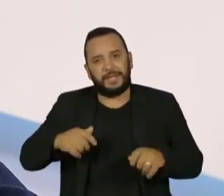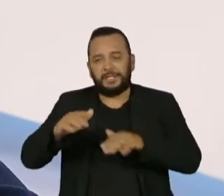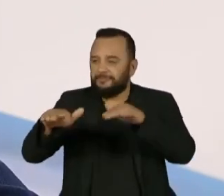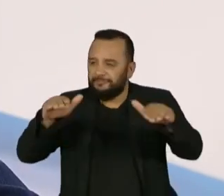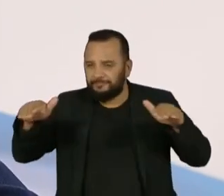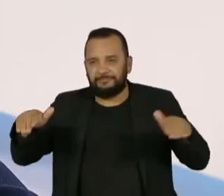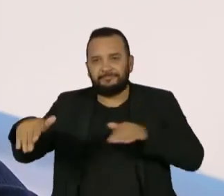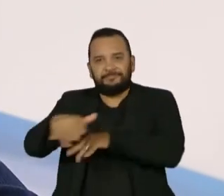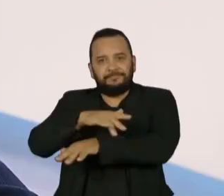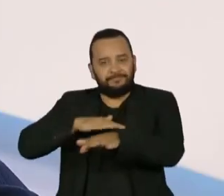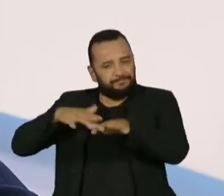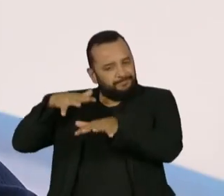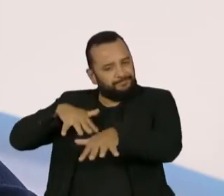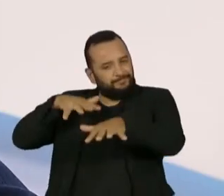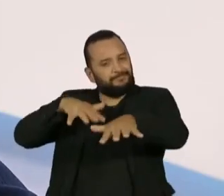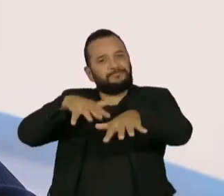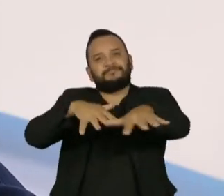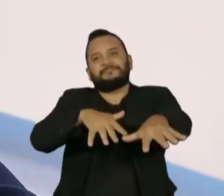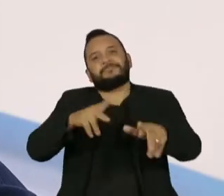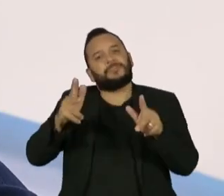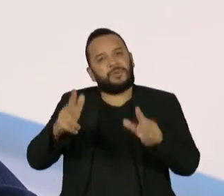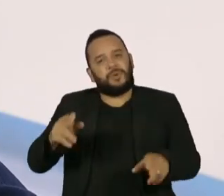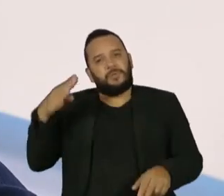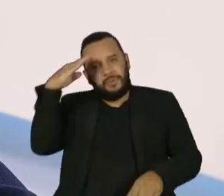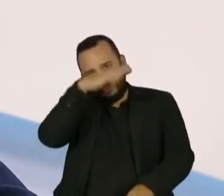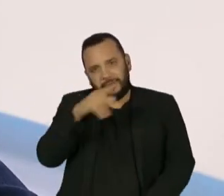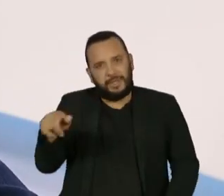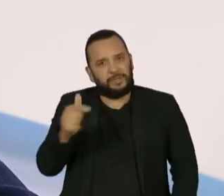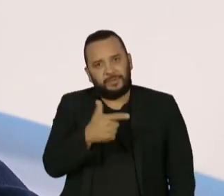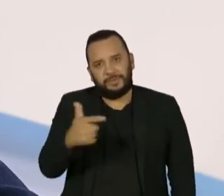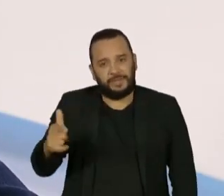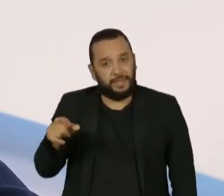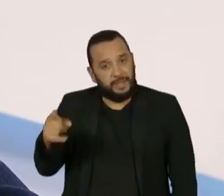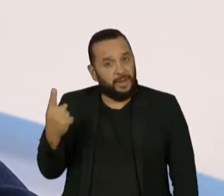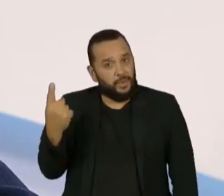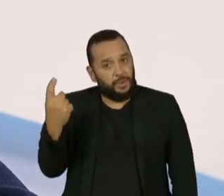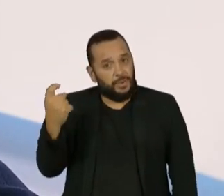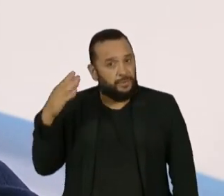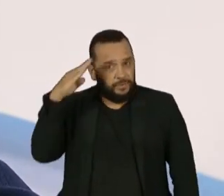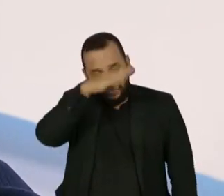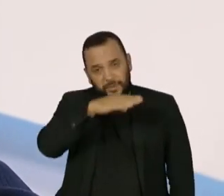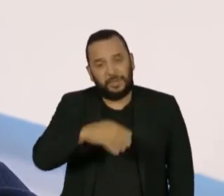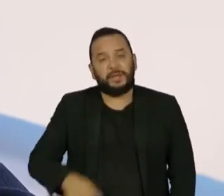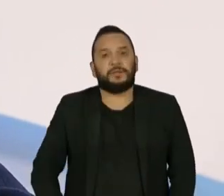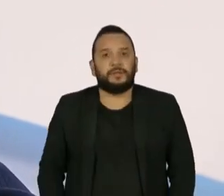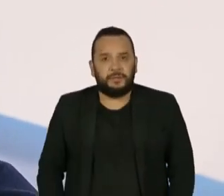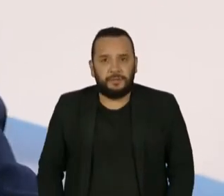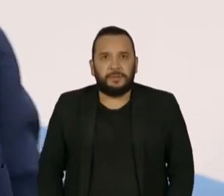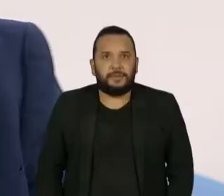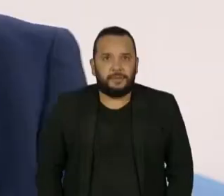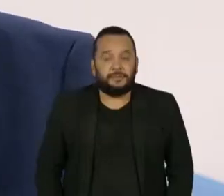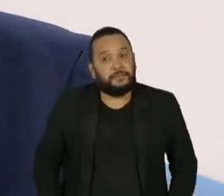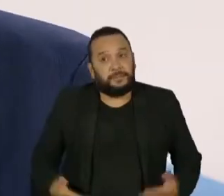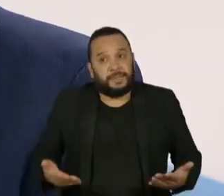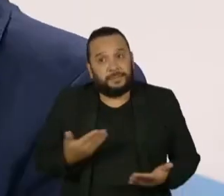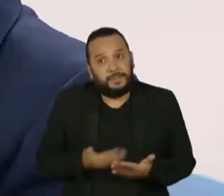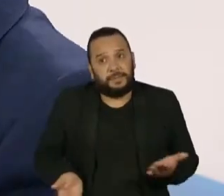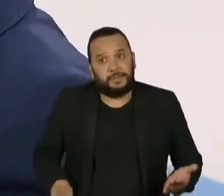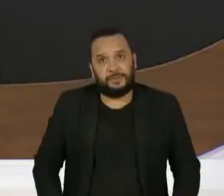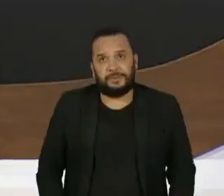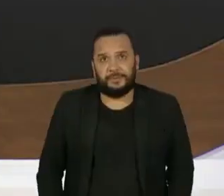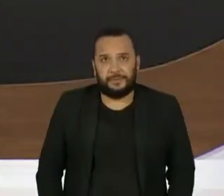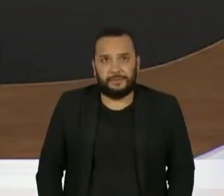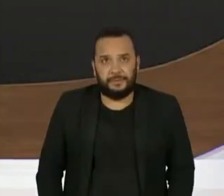tanta empatia com a população como o presidente Bolsonaro. Ele realmente é um fenômeno. Perdeu, né?